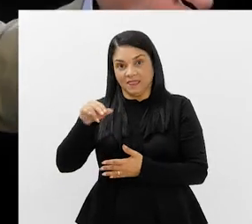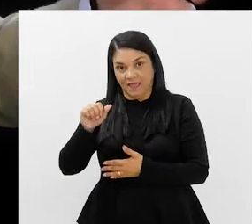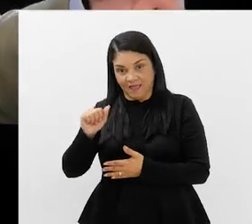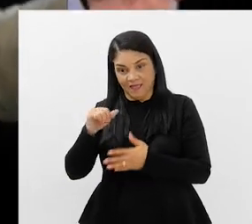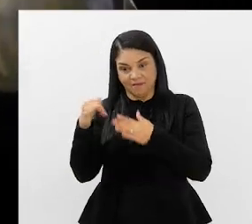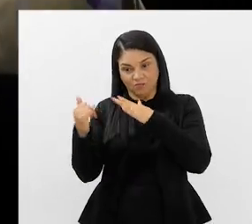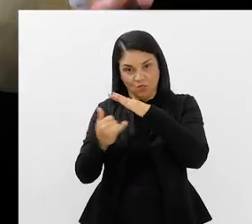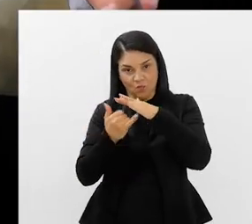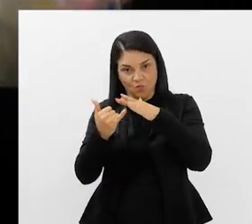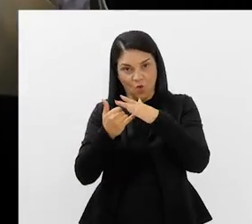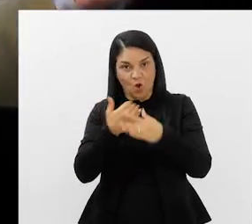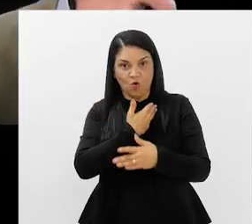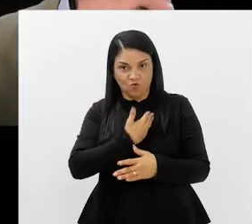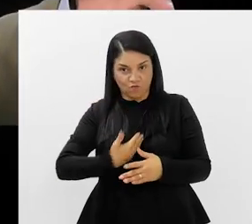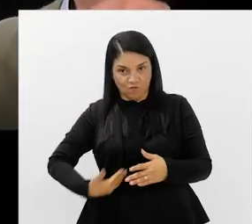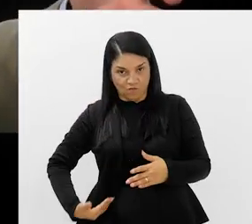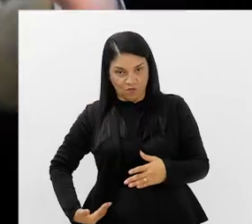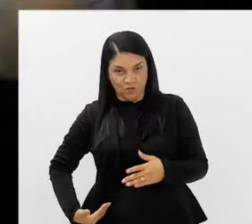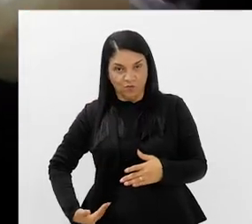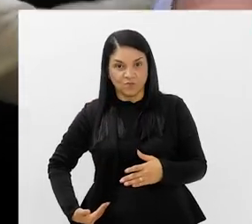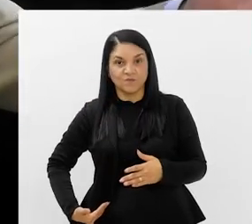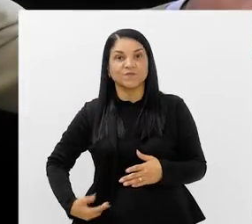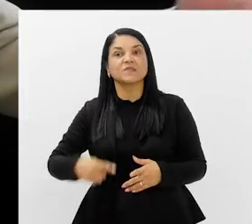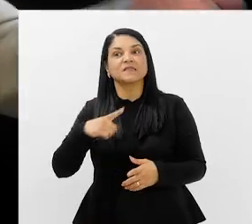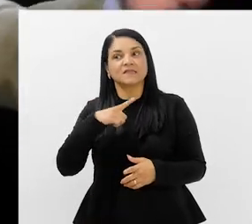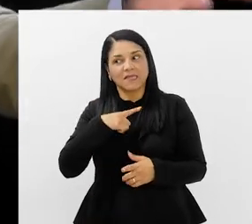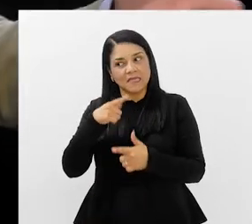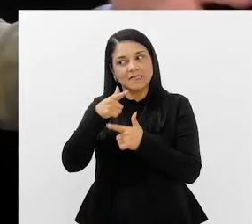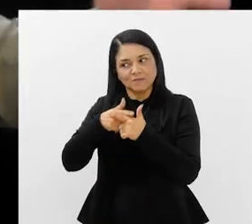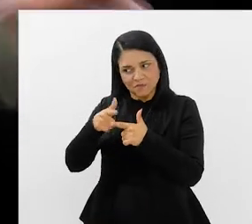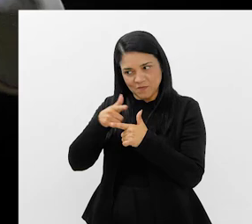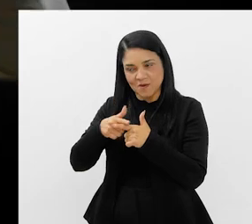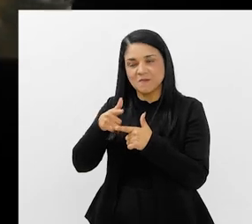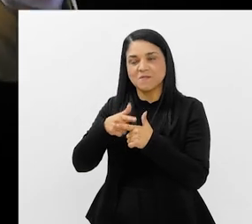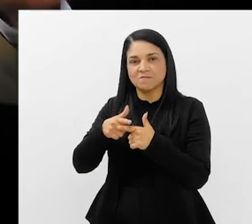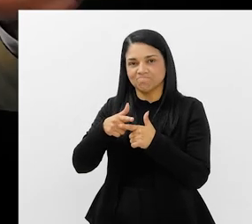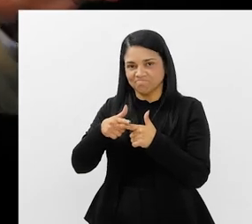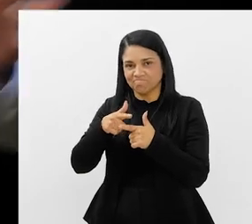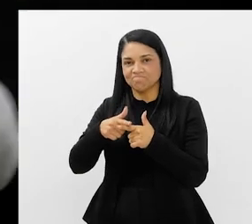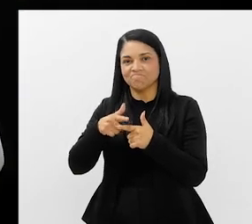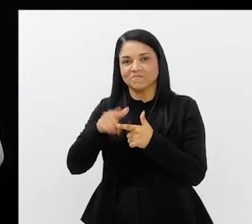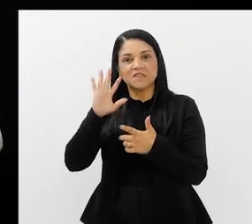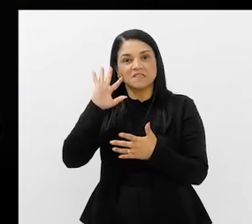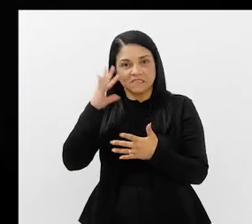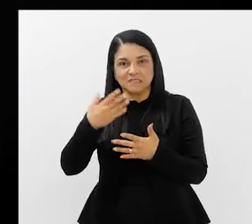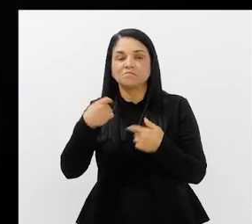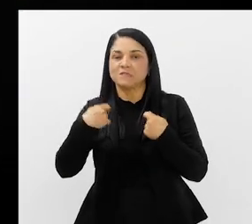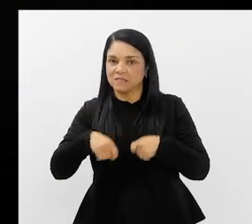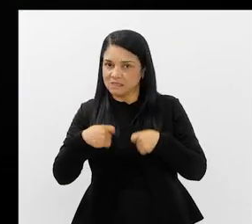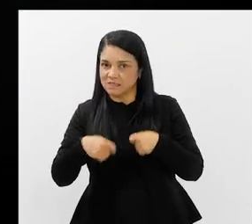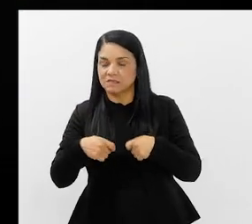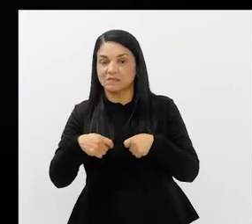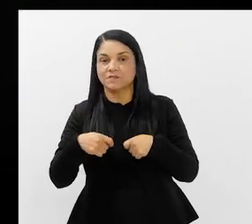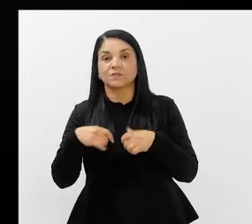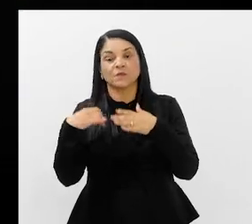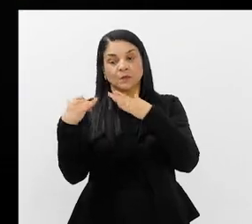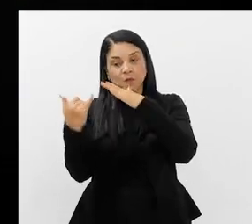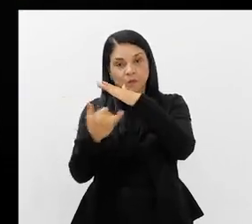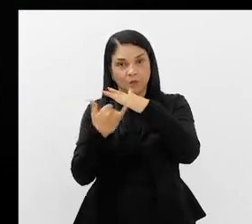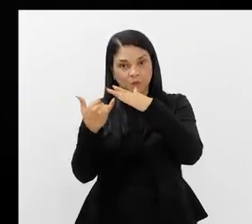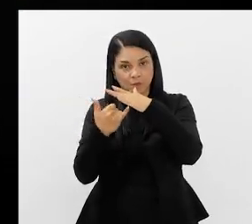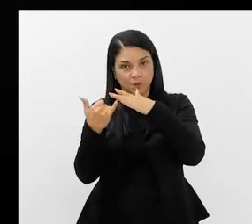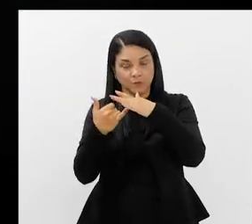que o INEA, que é um órgão de governo. Sim. Não obsta, nós temos esse problema no Brasil, acho que é um problema a ser